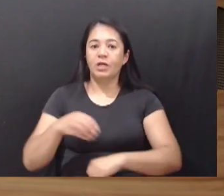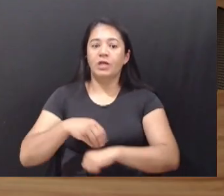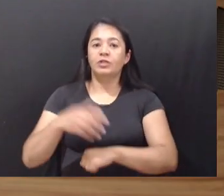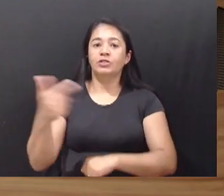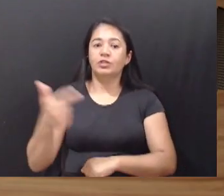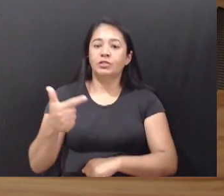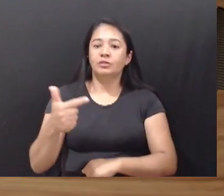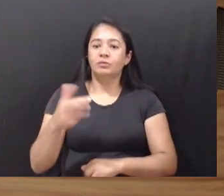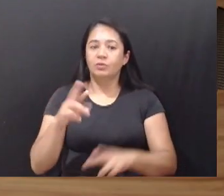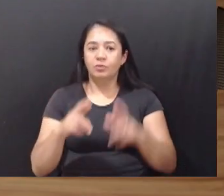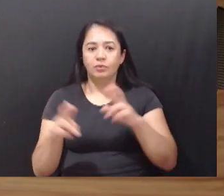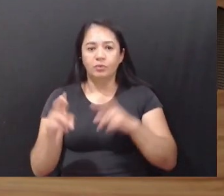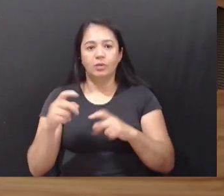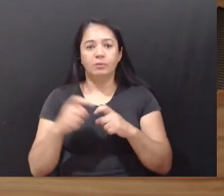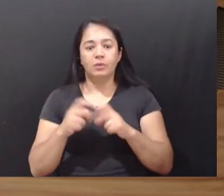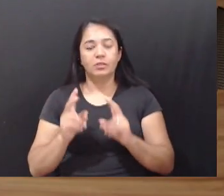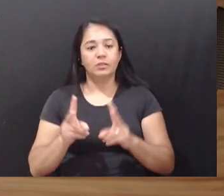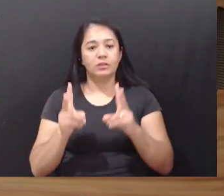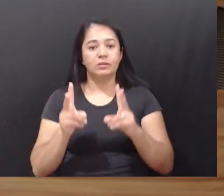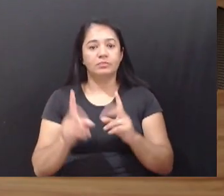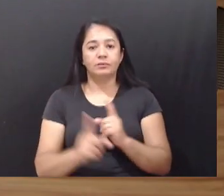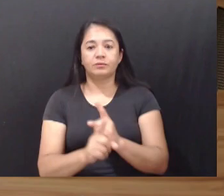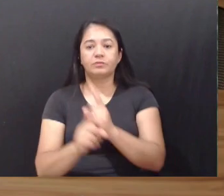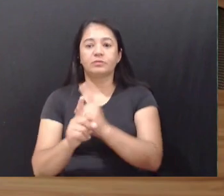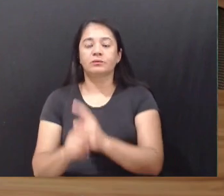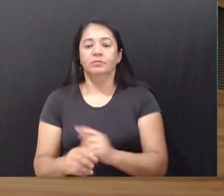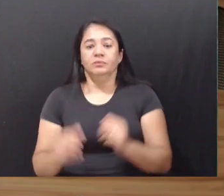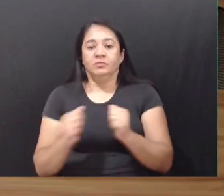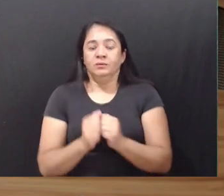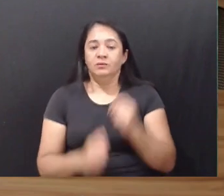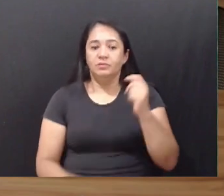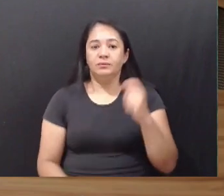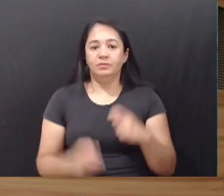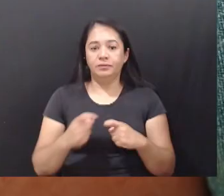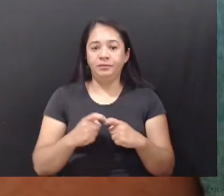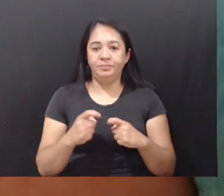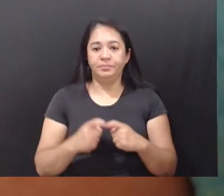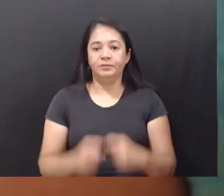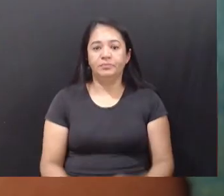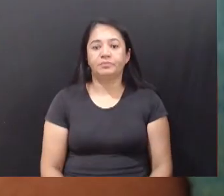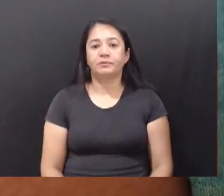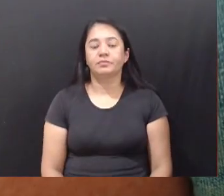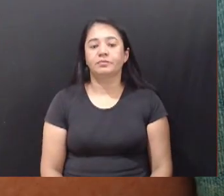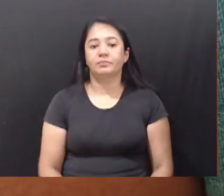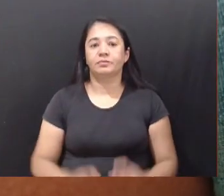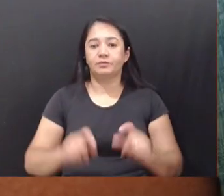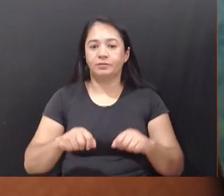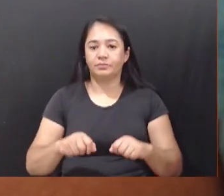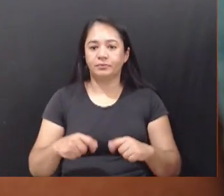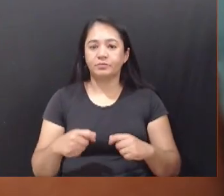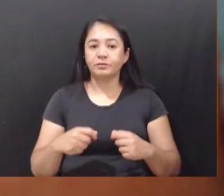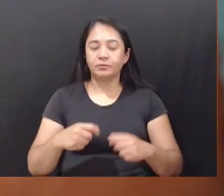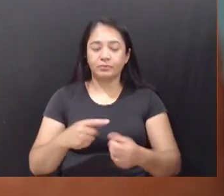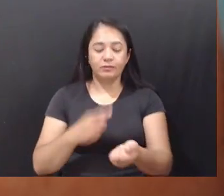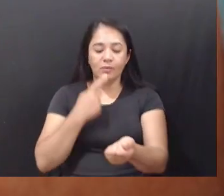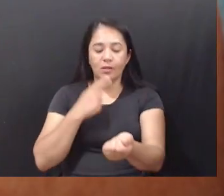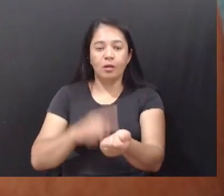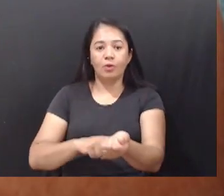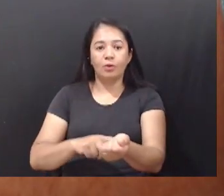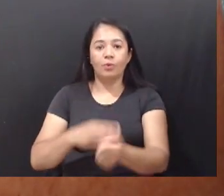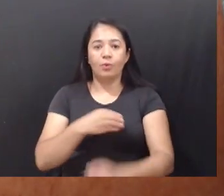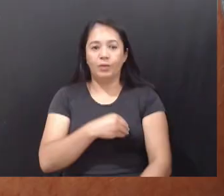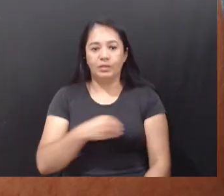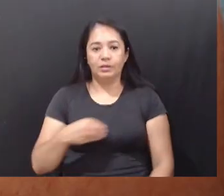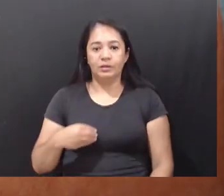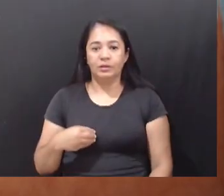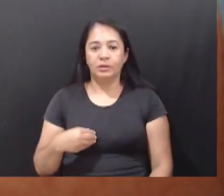esse monitoramento médico contínuo, né, consultas regulares com médicos, exames de urina, pode ser necessários, o exame de sangue também. O exame